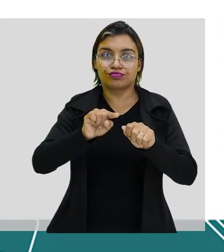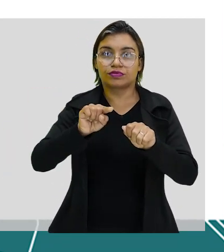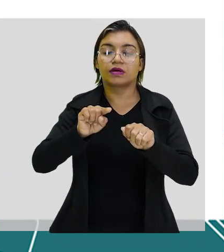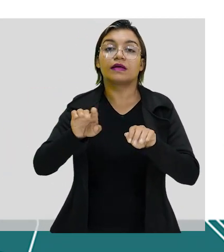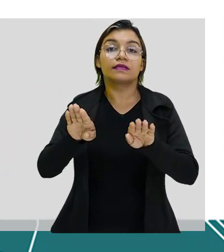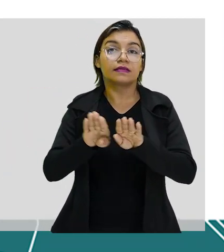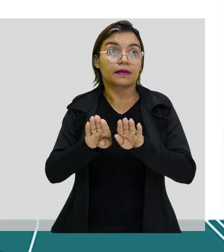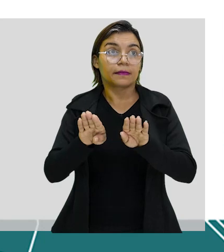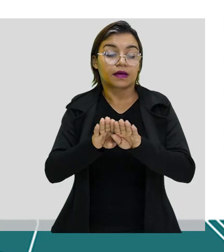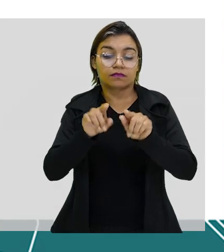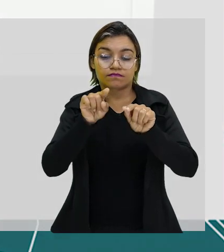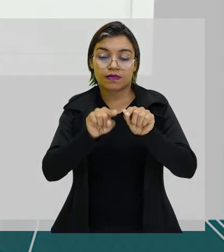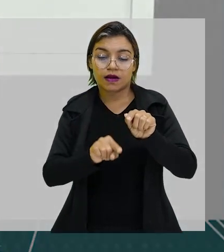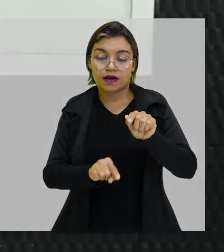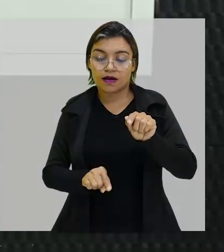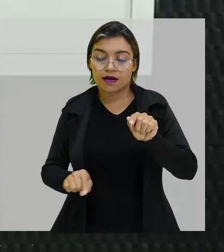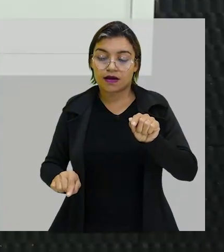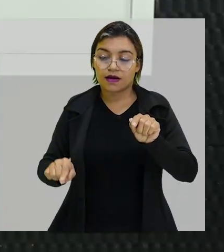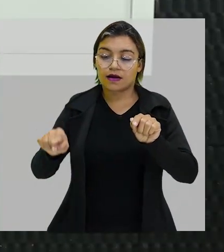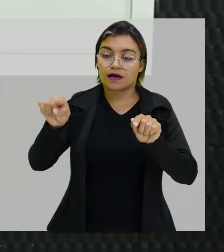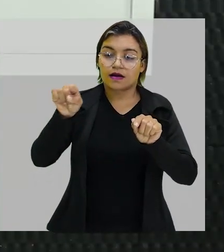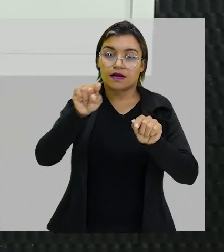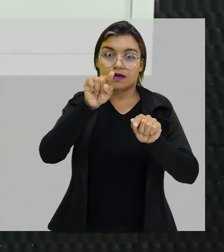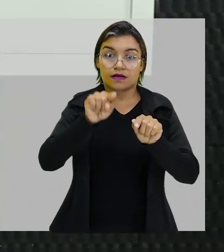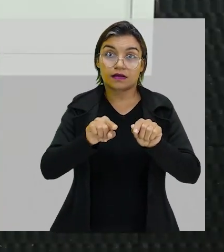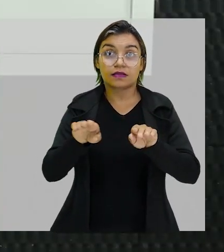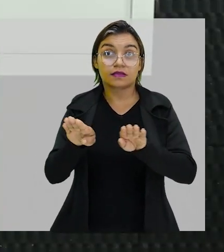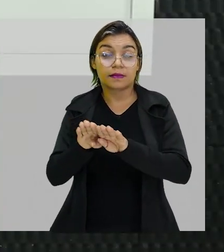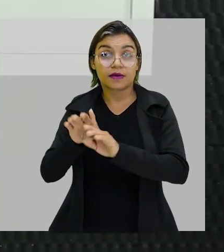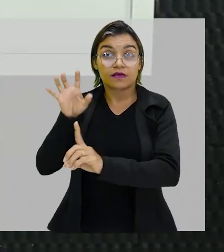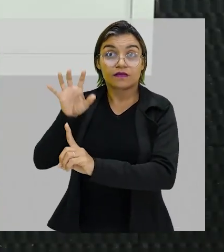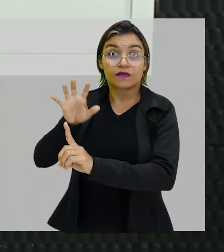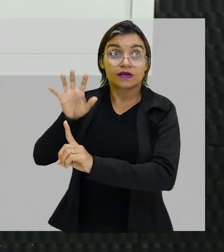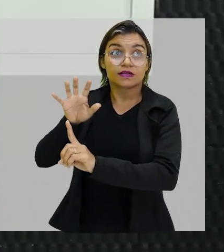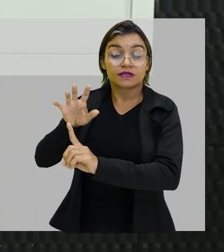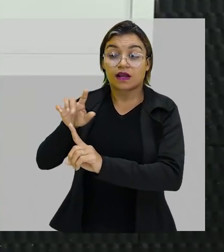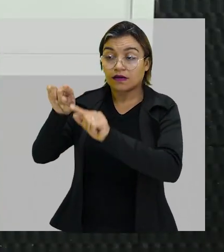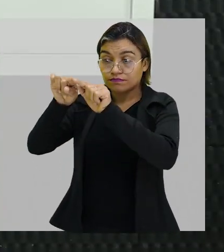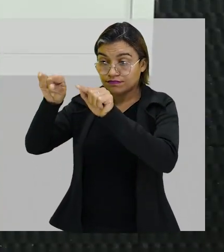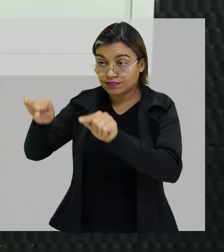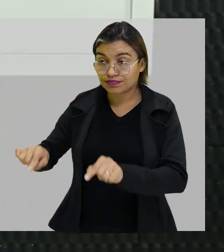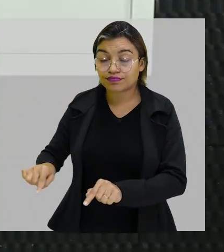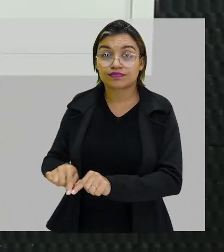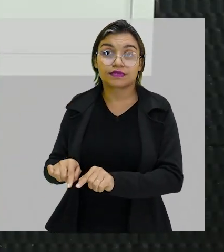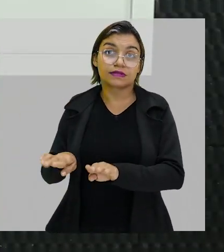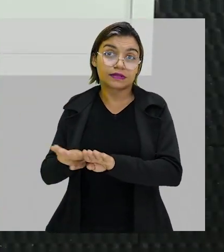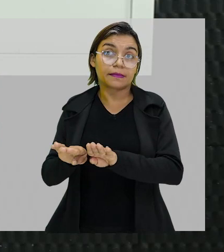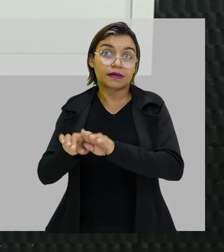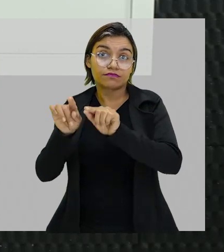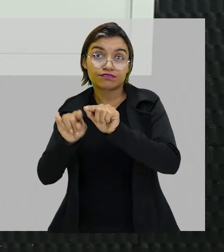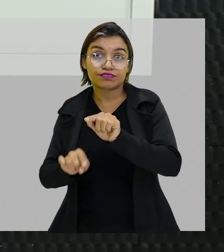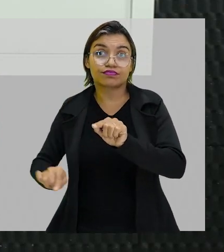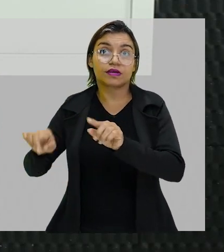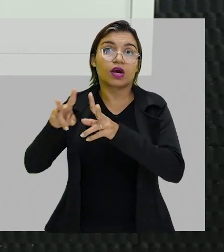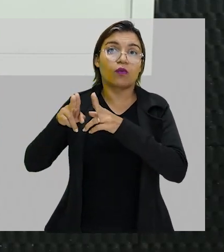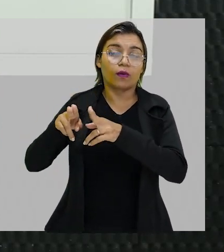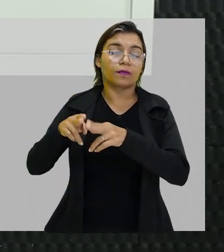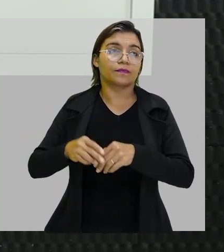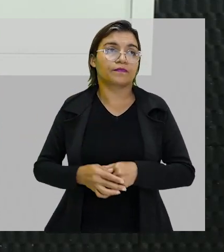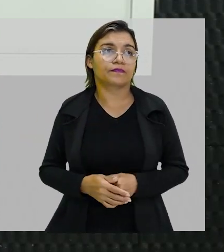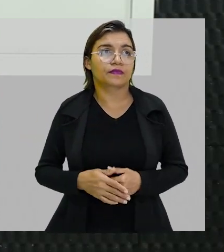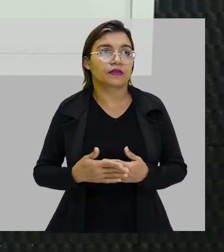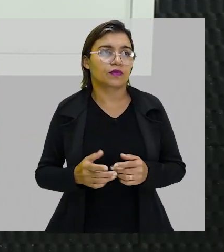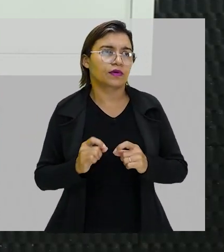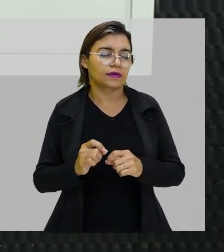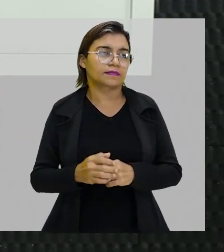também induzir lá na minha espira, certo? Qual o sentido que ele vai percorrer, ok? Então vamos